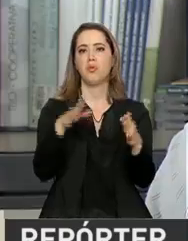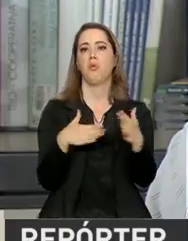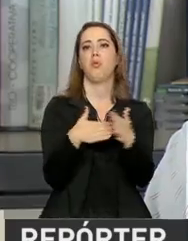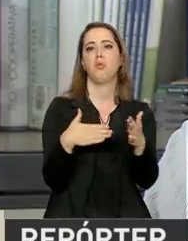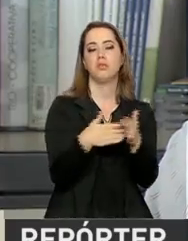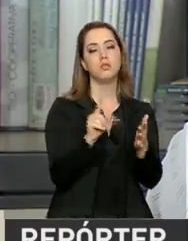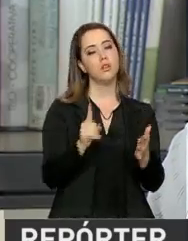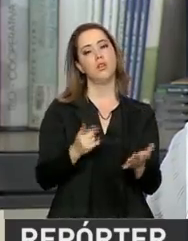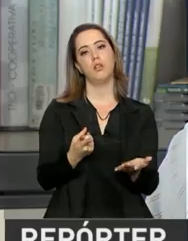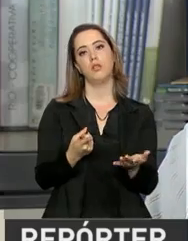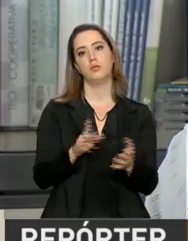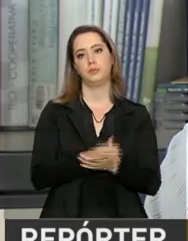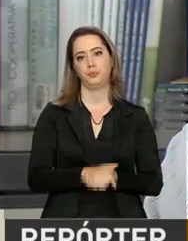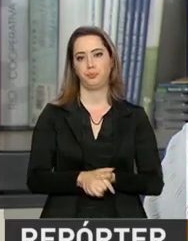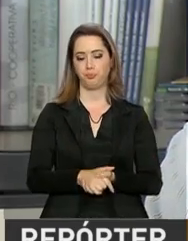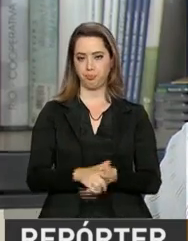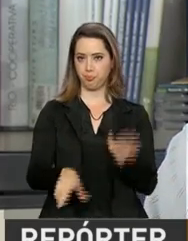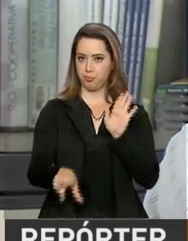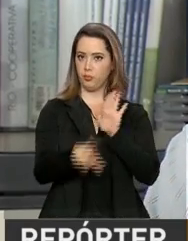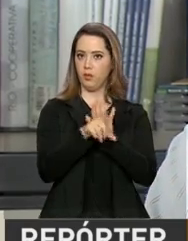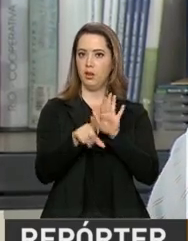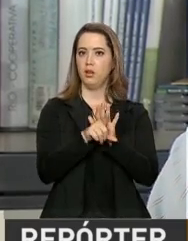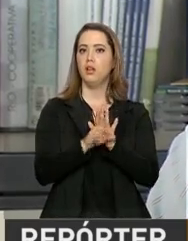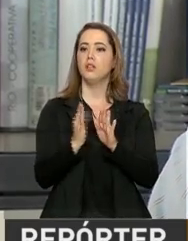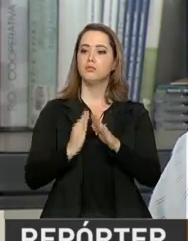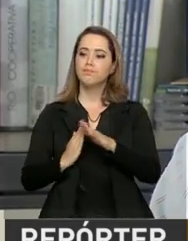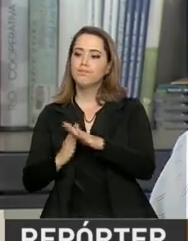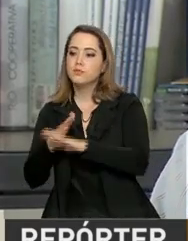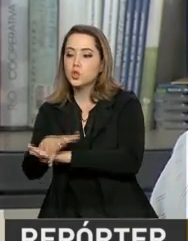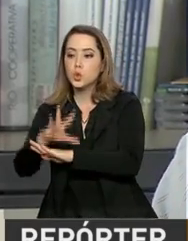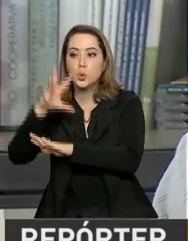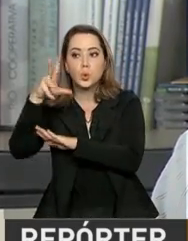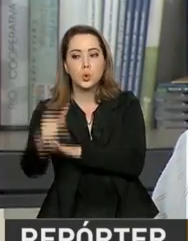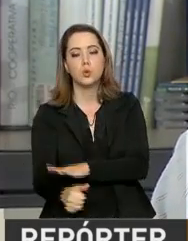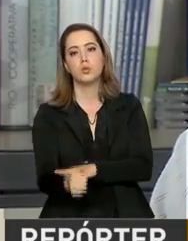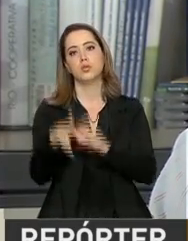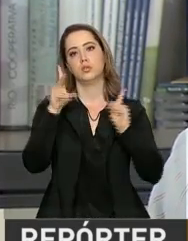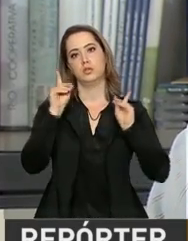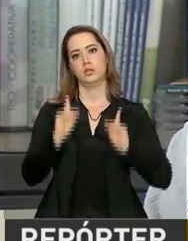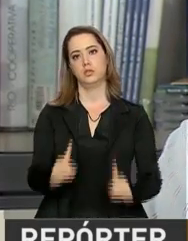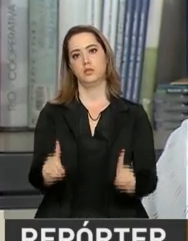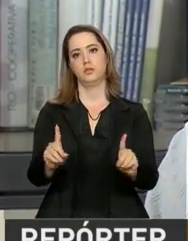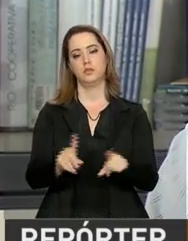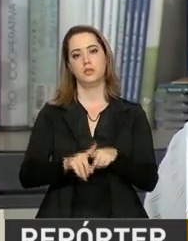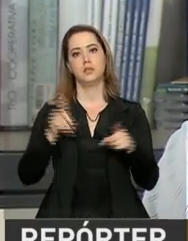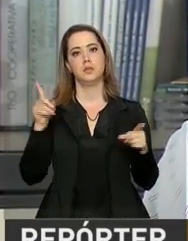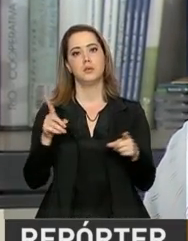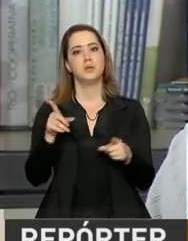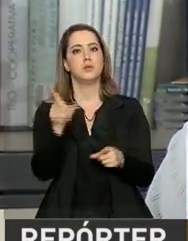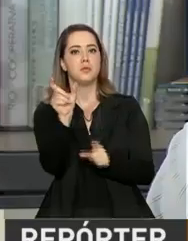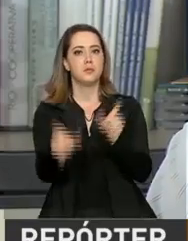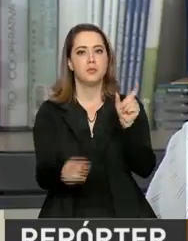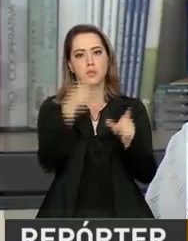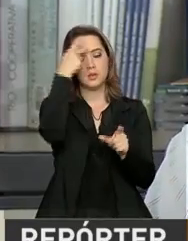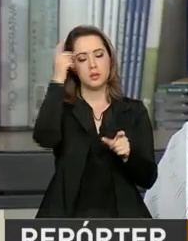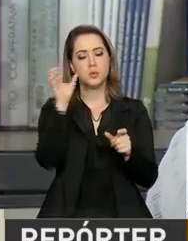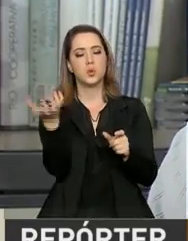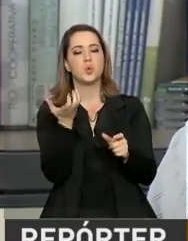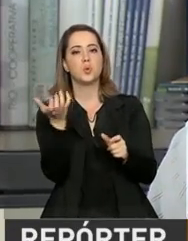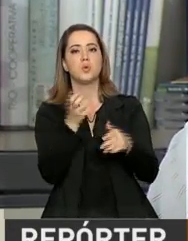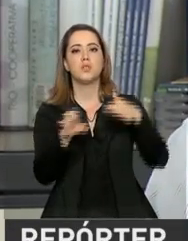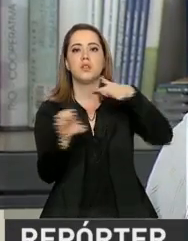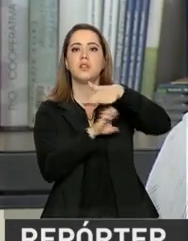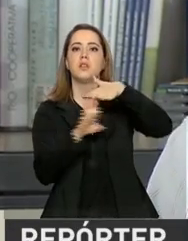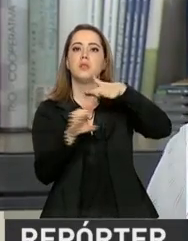a lei ela ela abrange todas as deficiências mas geralmente a empresa que é uma pessoa com deficiência física